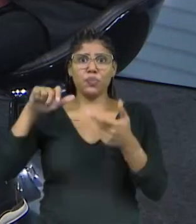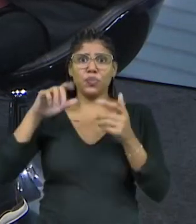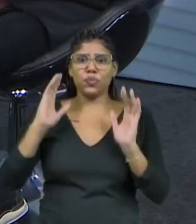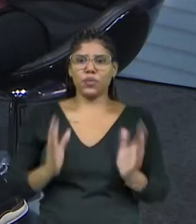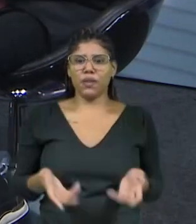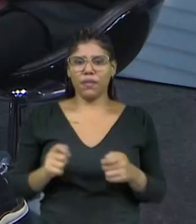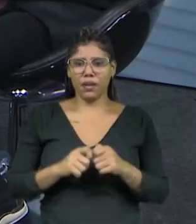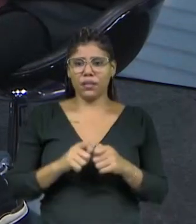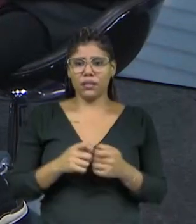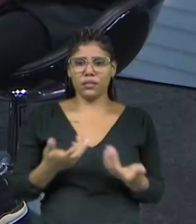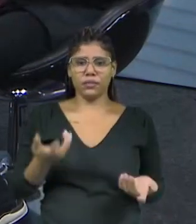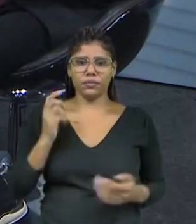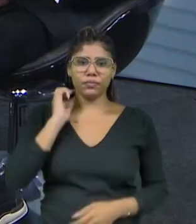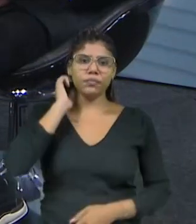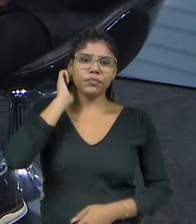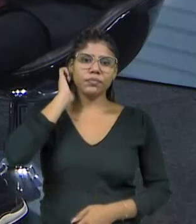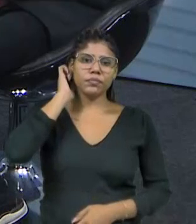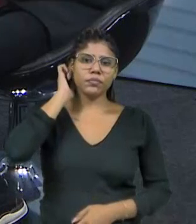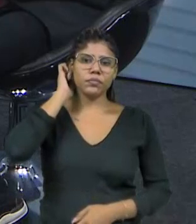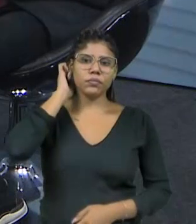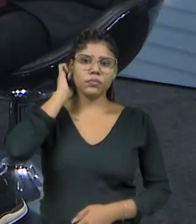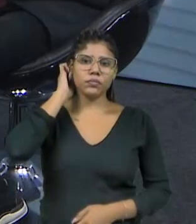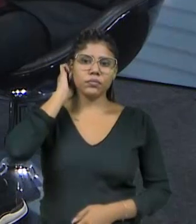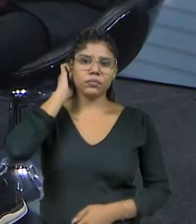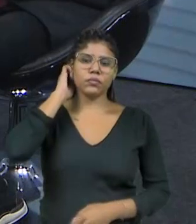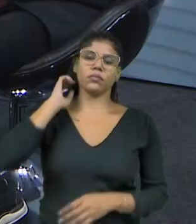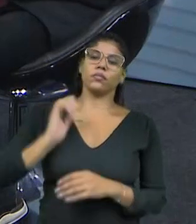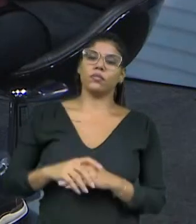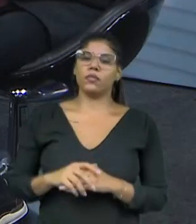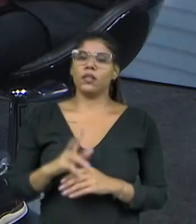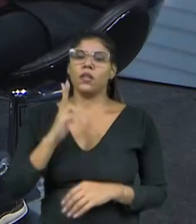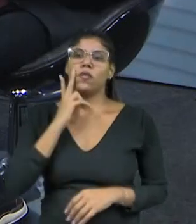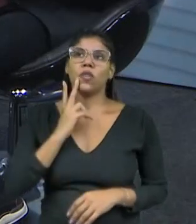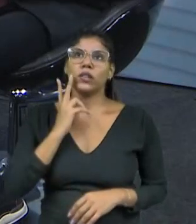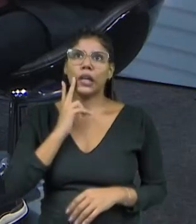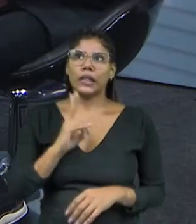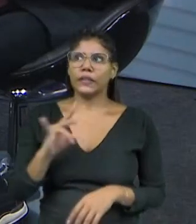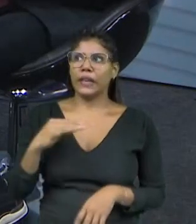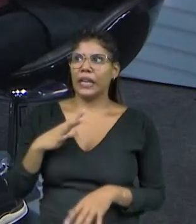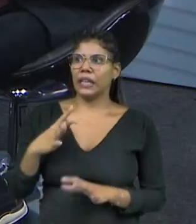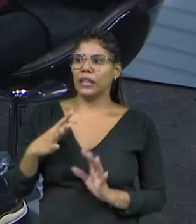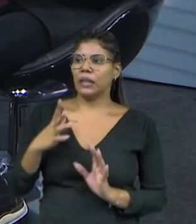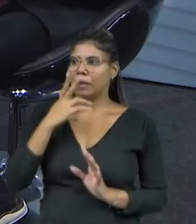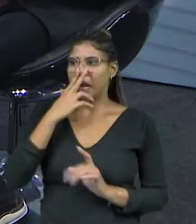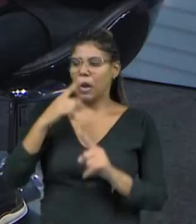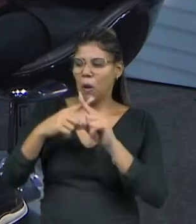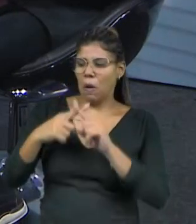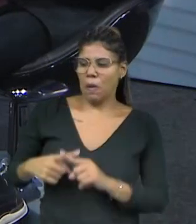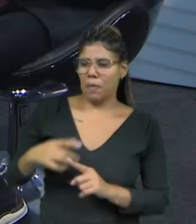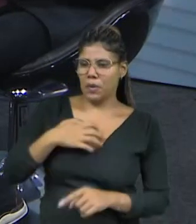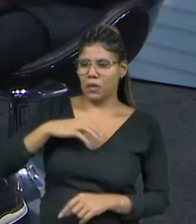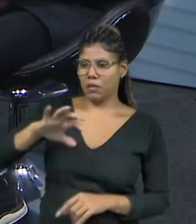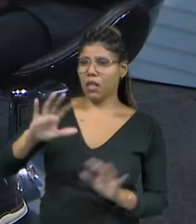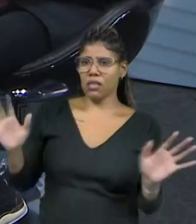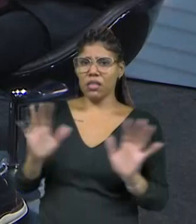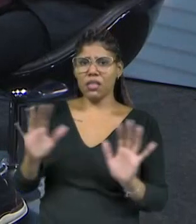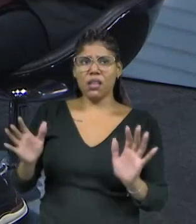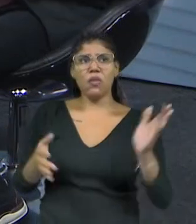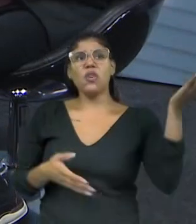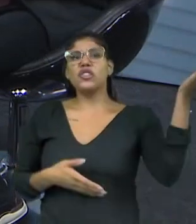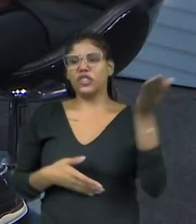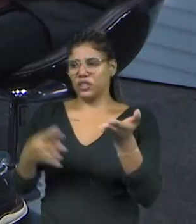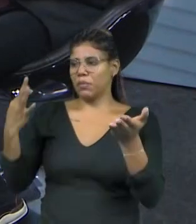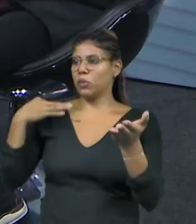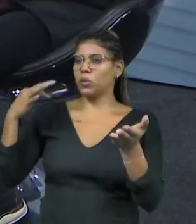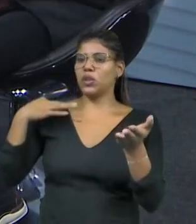Sim, sim. A Europa faz isso há muito tempo. Há muito tempo. Para que Fortaleza vai brigar com a Bahia? Não, rapaz, a gente se junta, vamos para o Caribe do Nordeste. Ele vem para cá, vai para a Bahia, vai